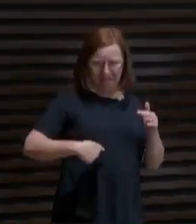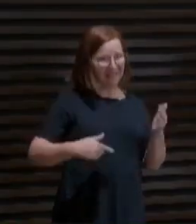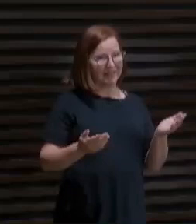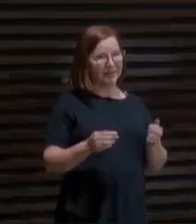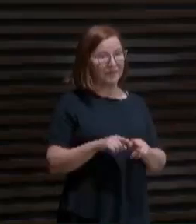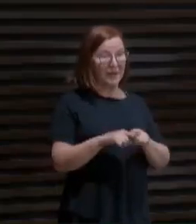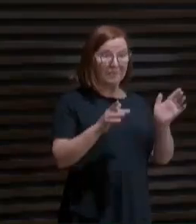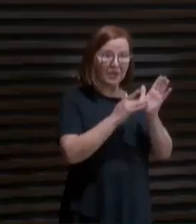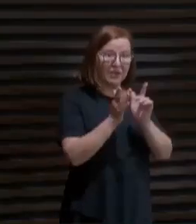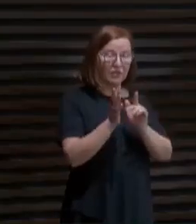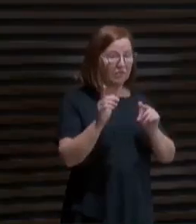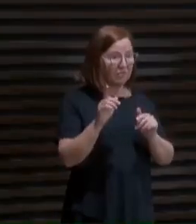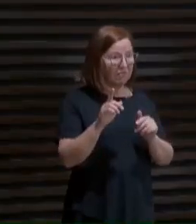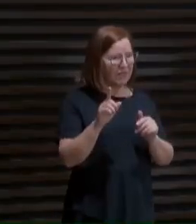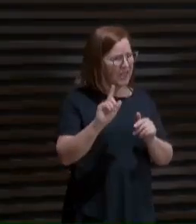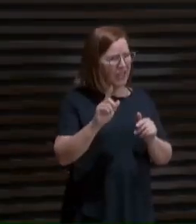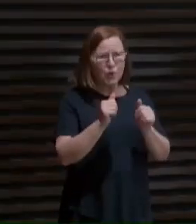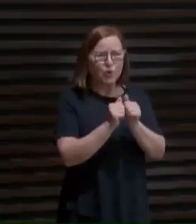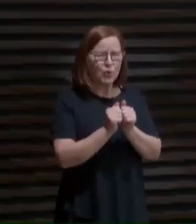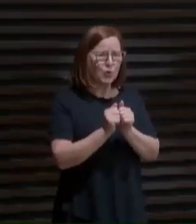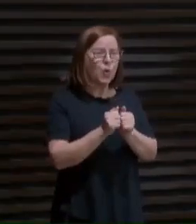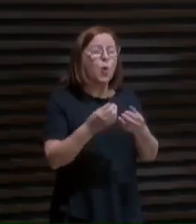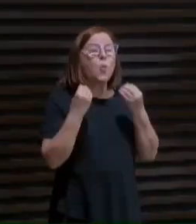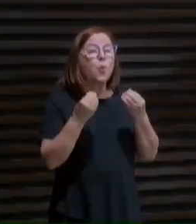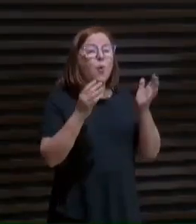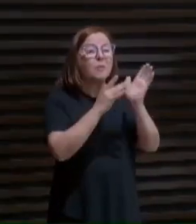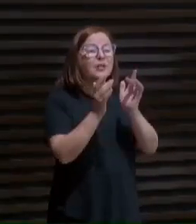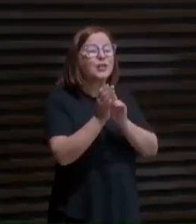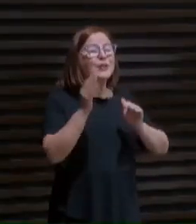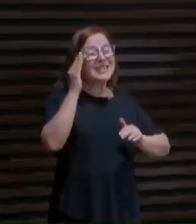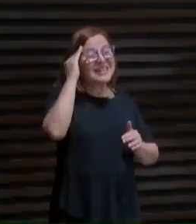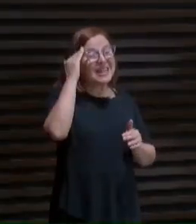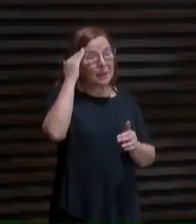Mas Jesus não estava lá para saber como foi que ele soube.